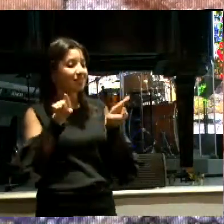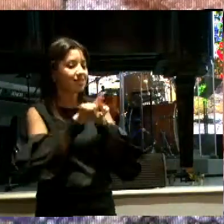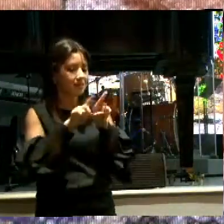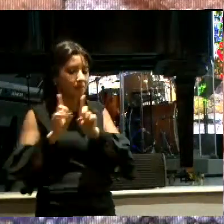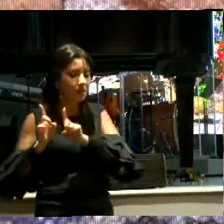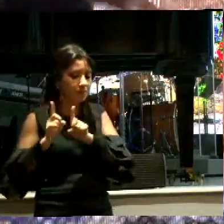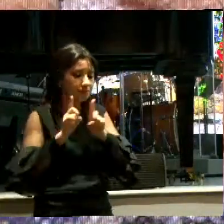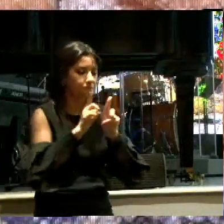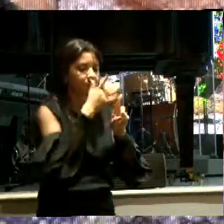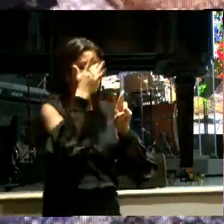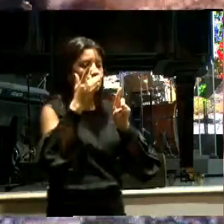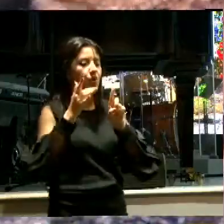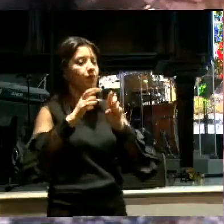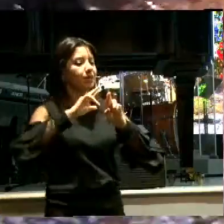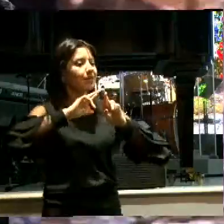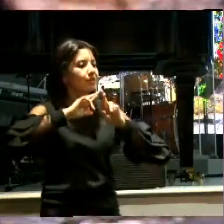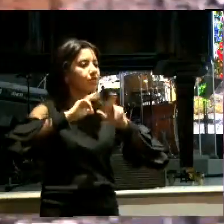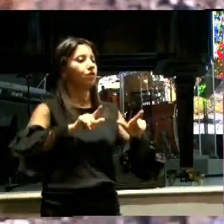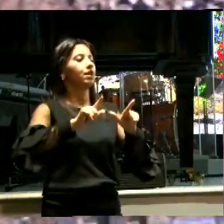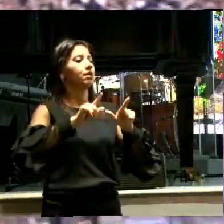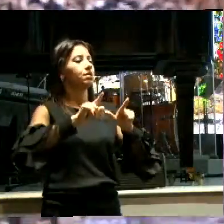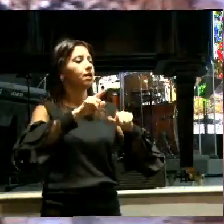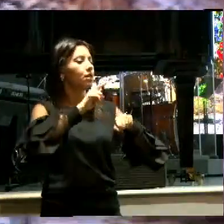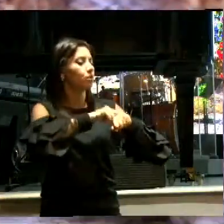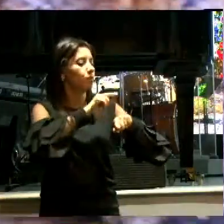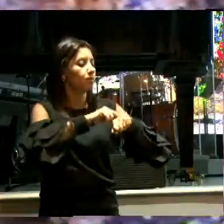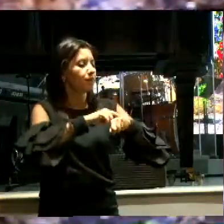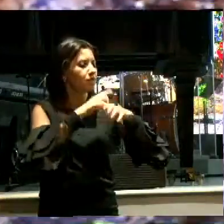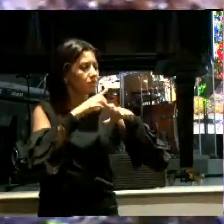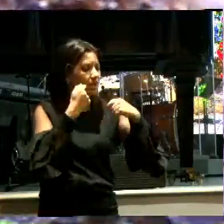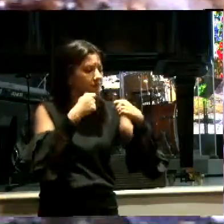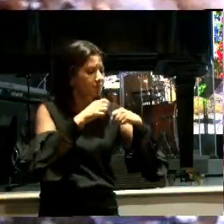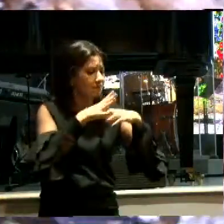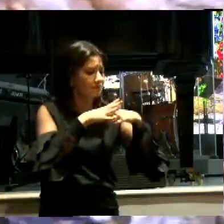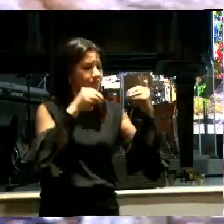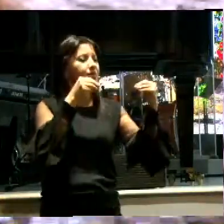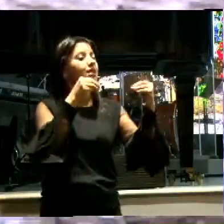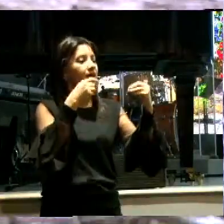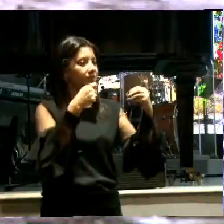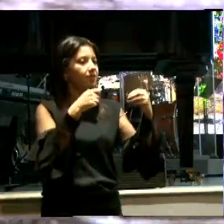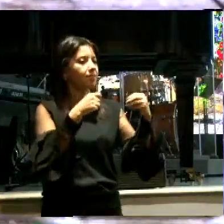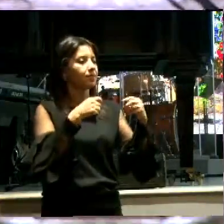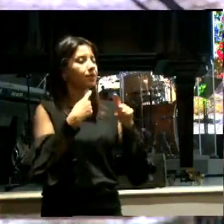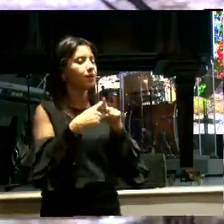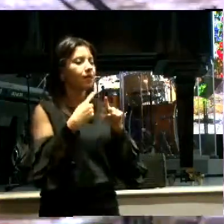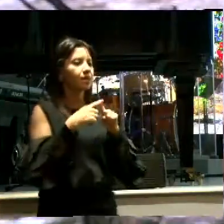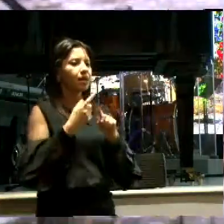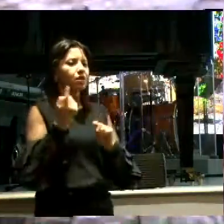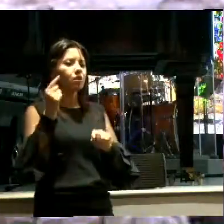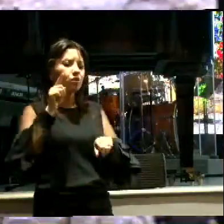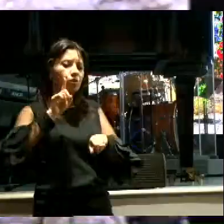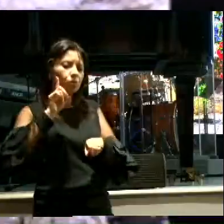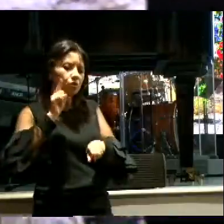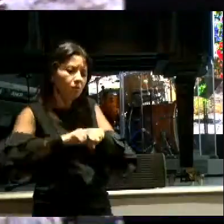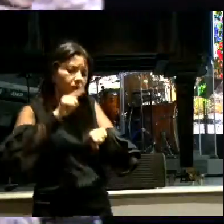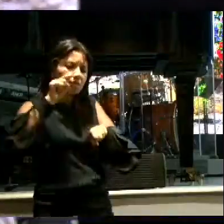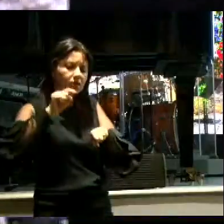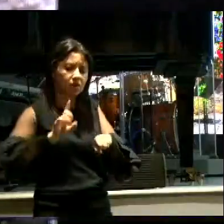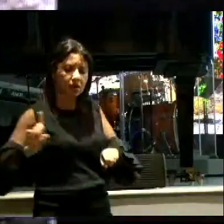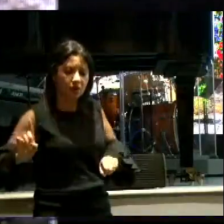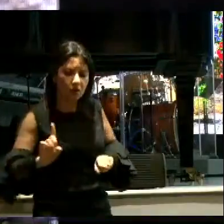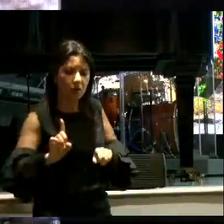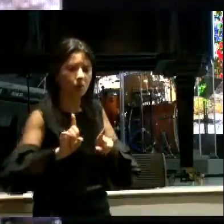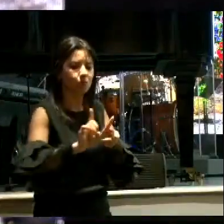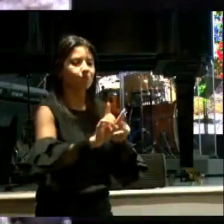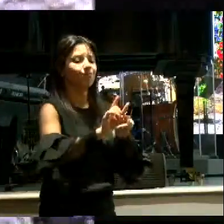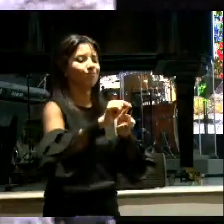Porque quando esse homem chega ali, que ele olha, porque não foi isso que a garota falou com ele. A garota falou: ah, se o